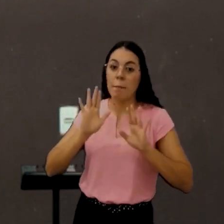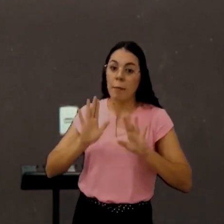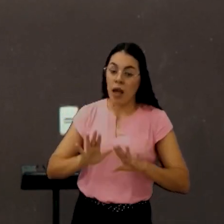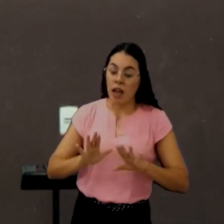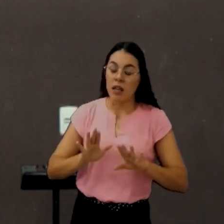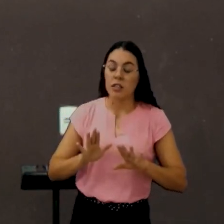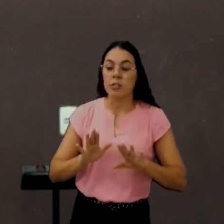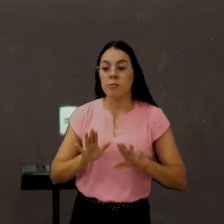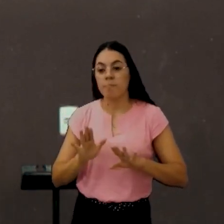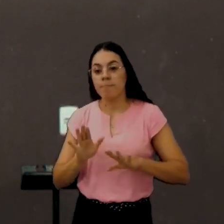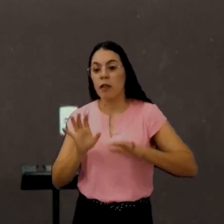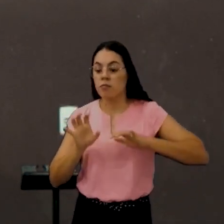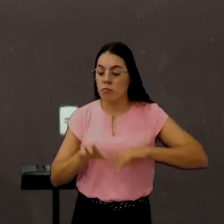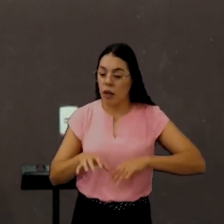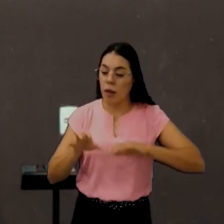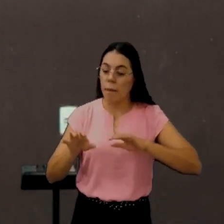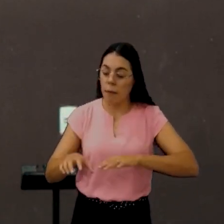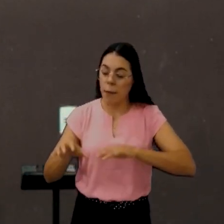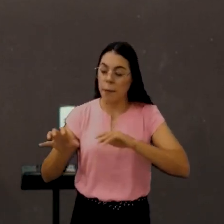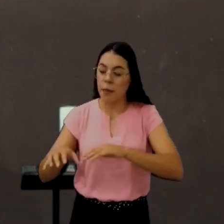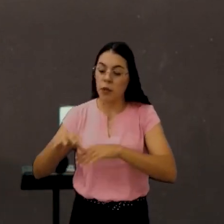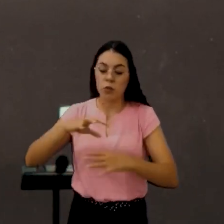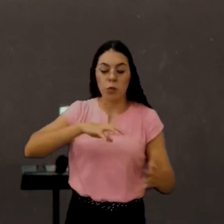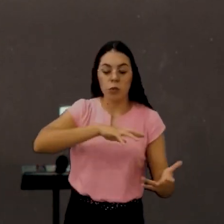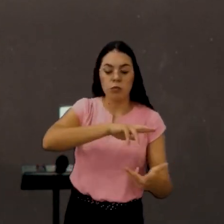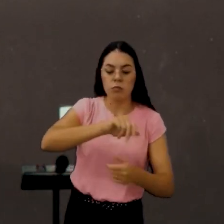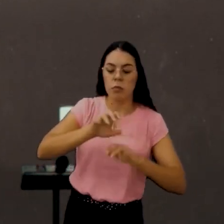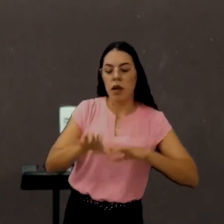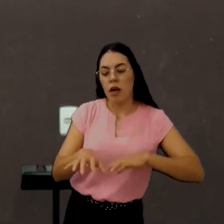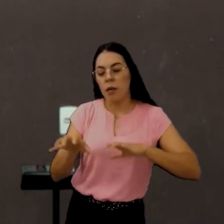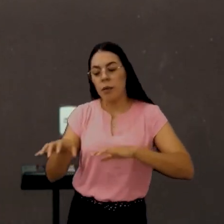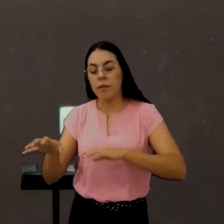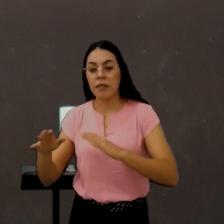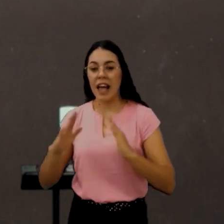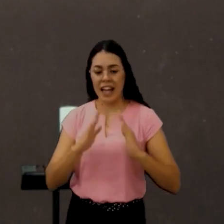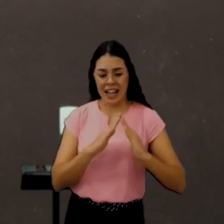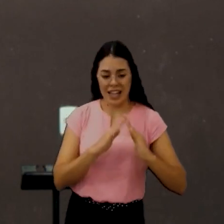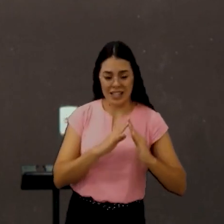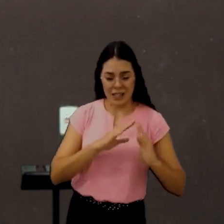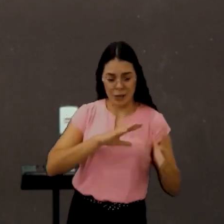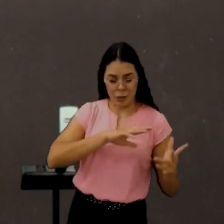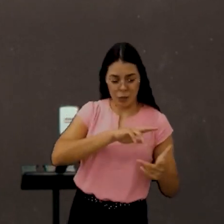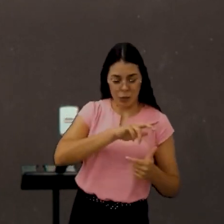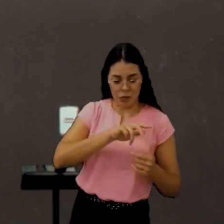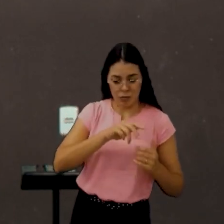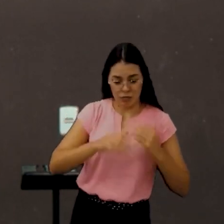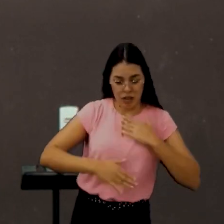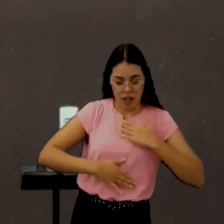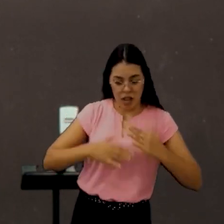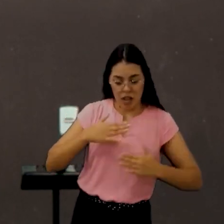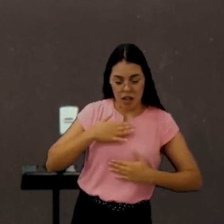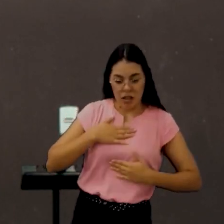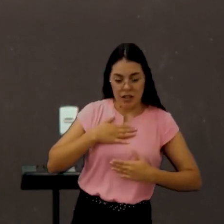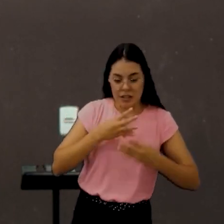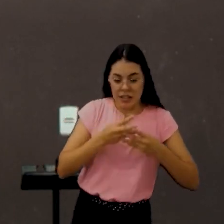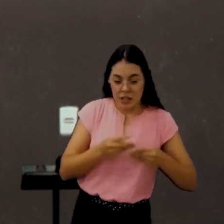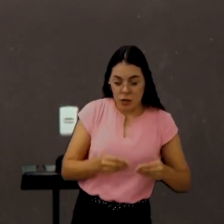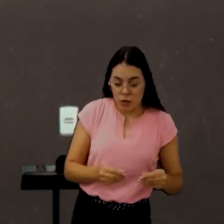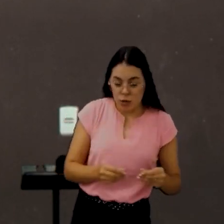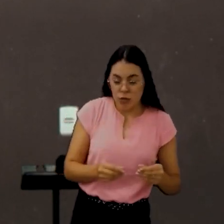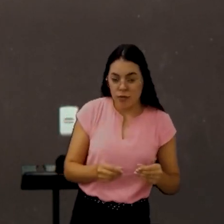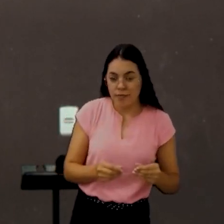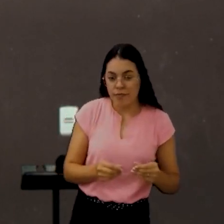está caminhando nesse mundo. Então ele diz: se a nossa casa terrestre deste tabernáculo se